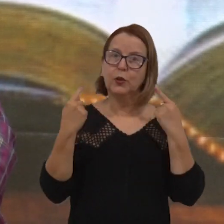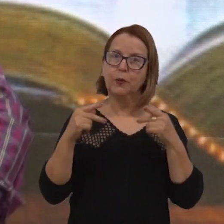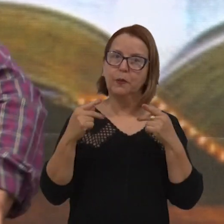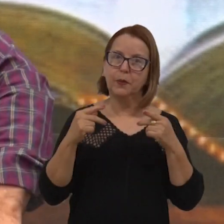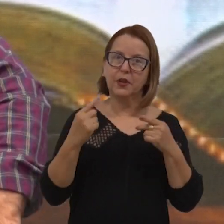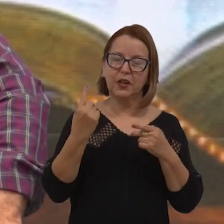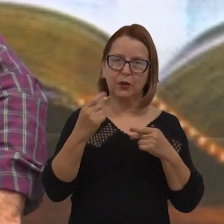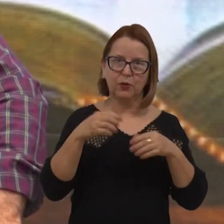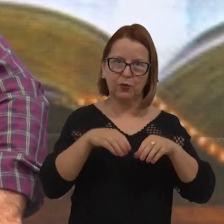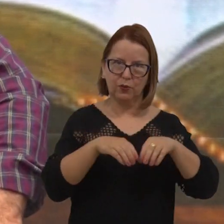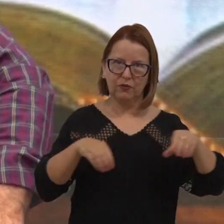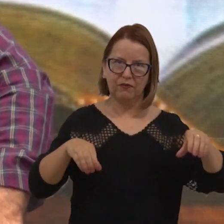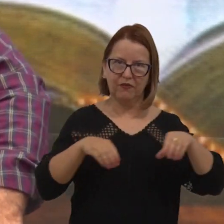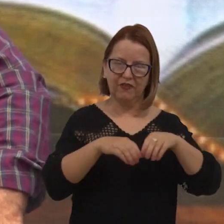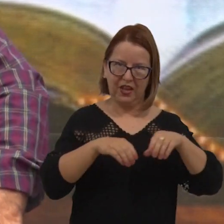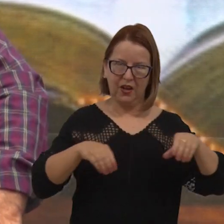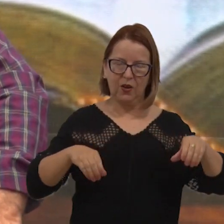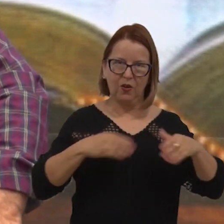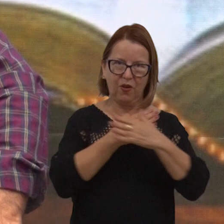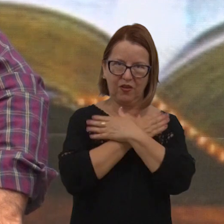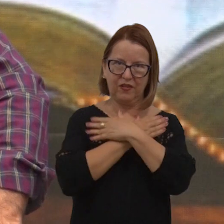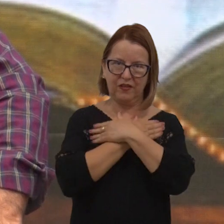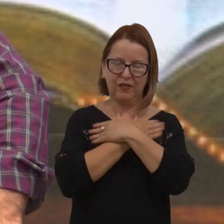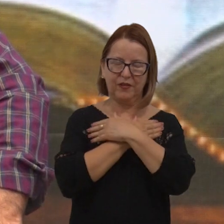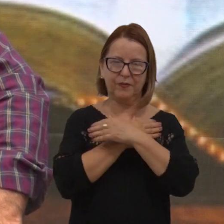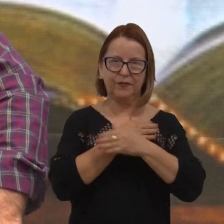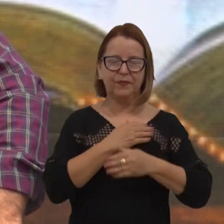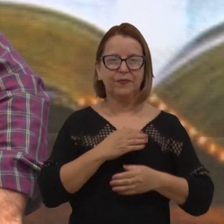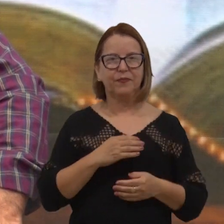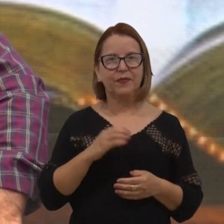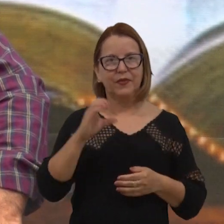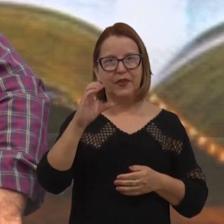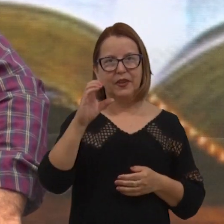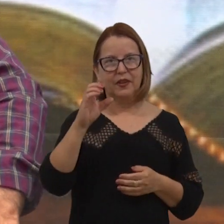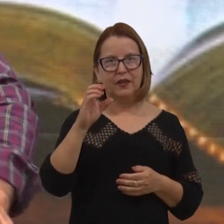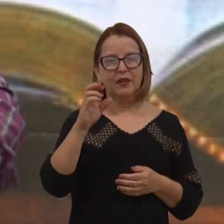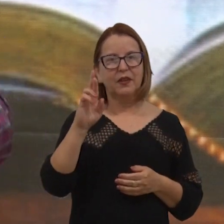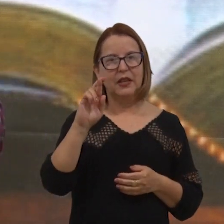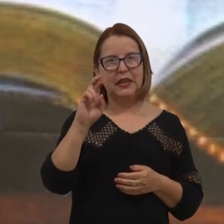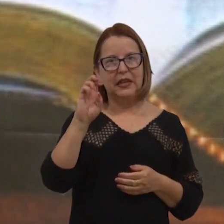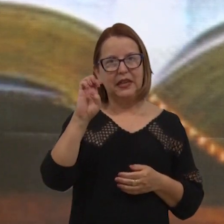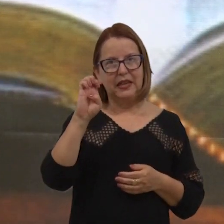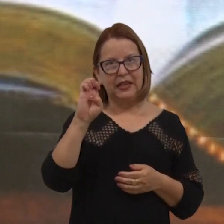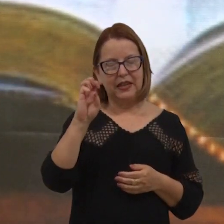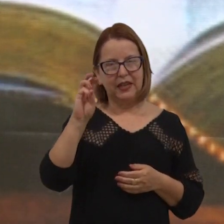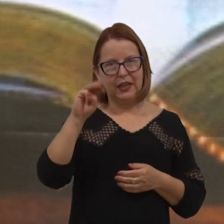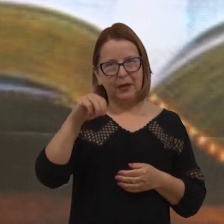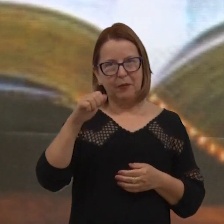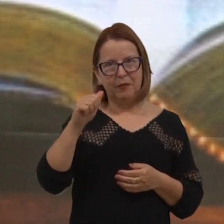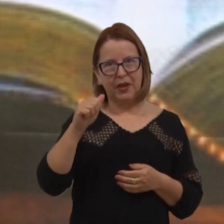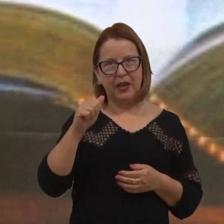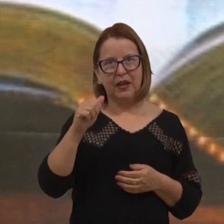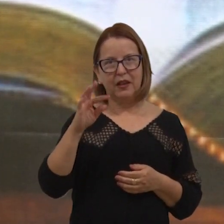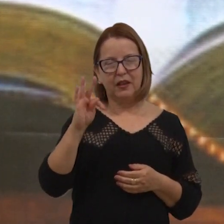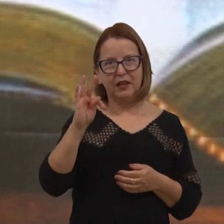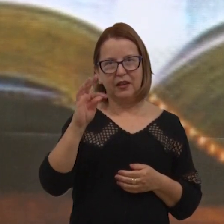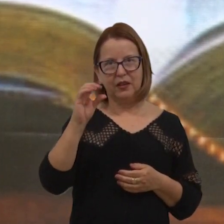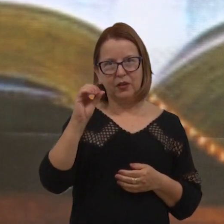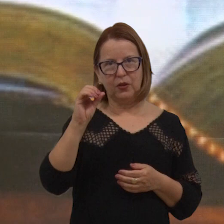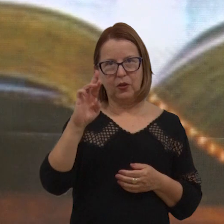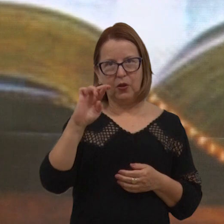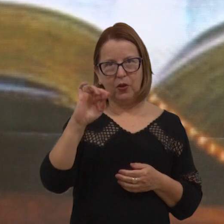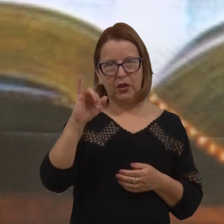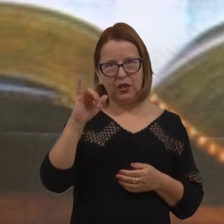lá no crematório Londrina, e ali a nossa